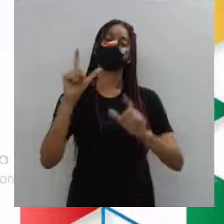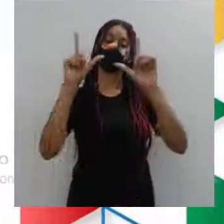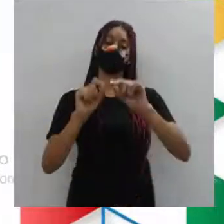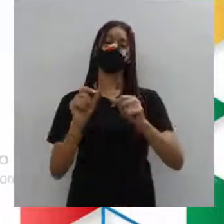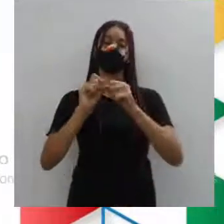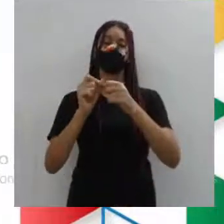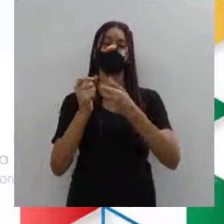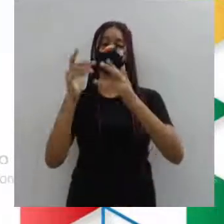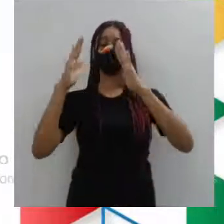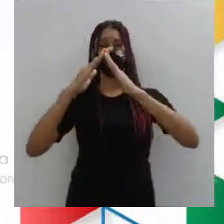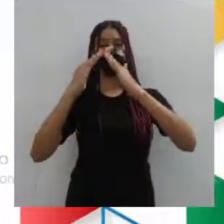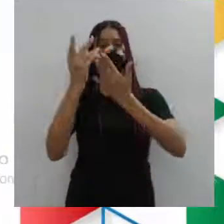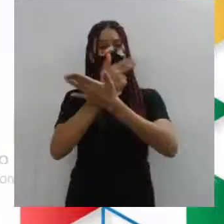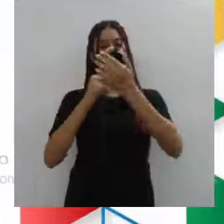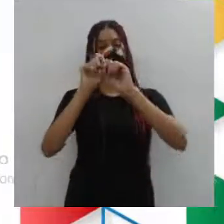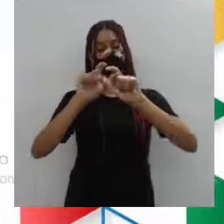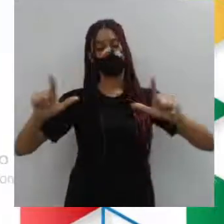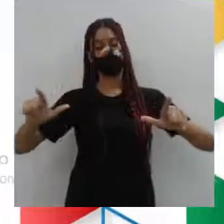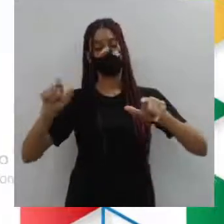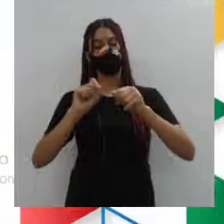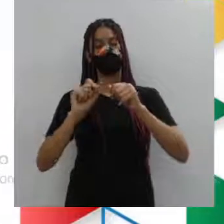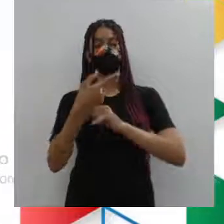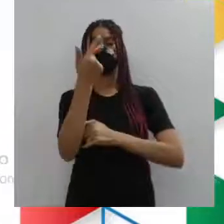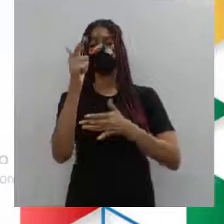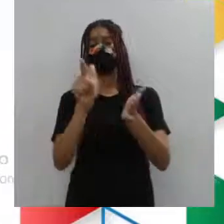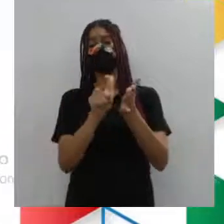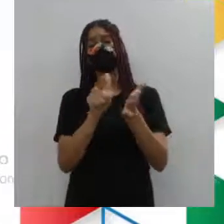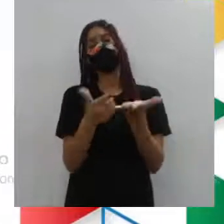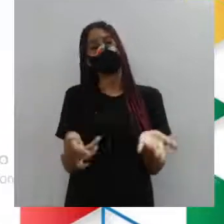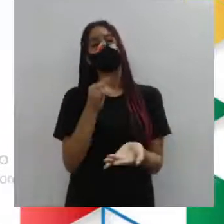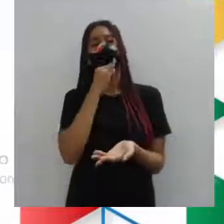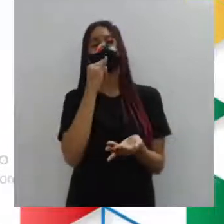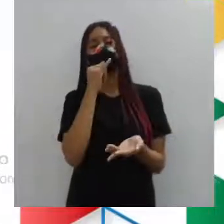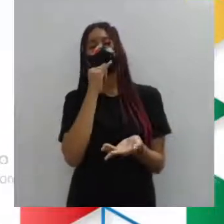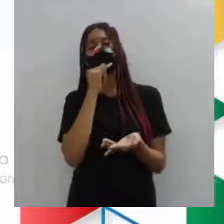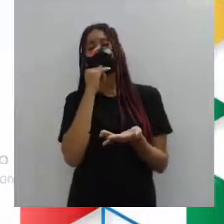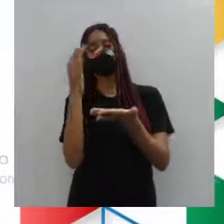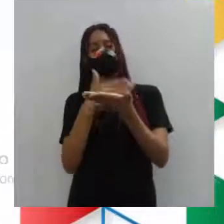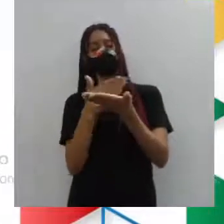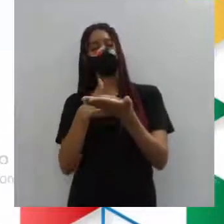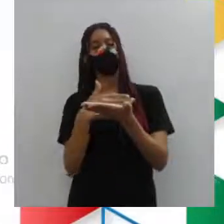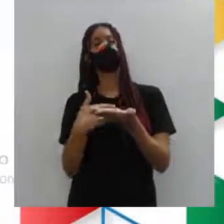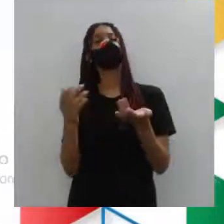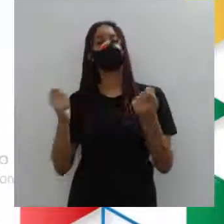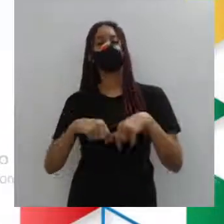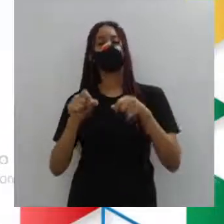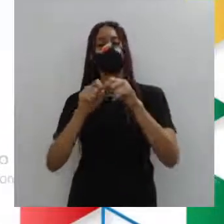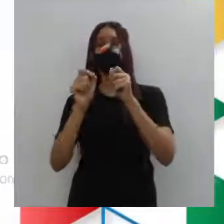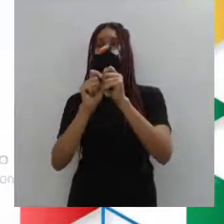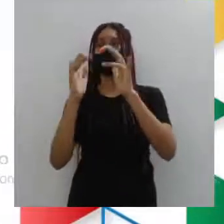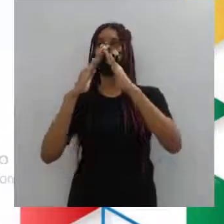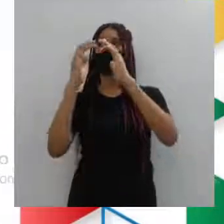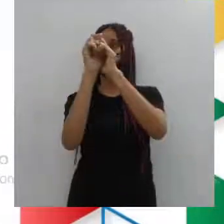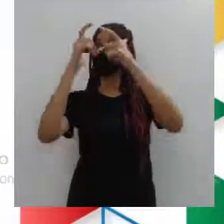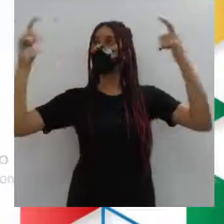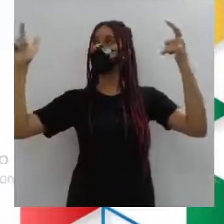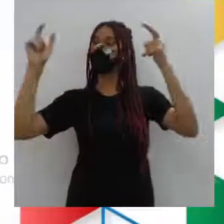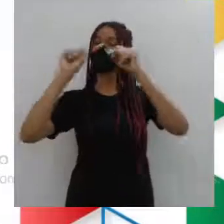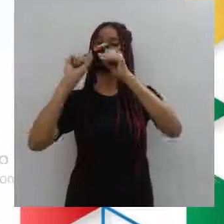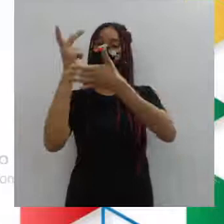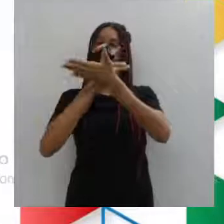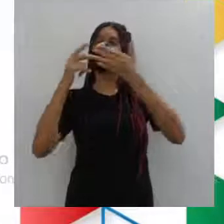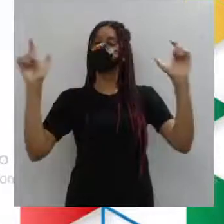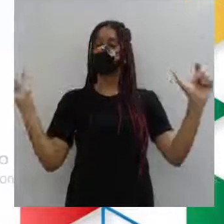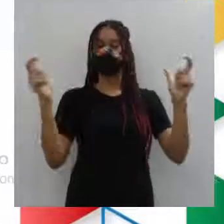em uma folha A4, por exemplo, uma folha de caderno. Eu consigo reduzir aquela casa imensa num pequeno